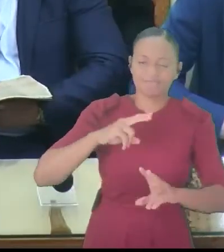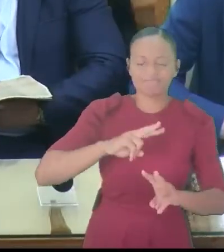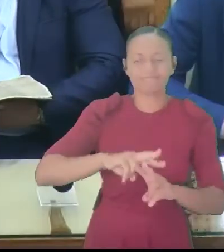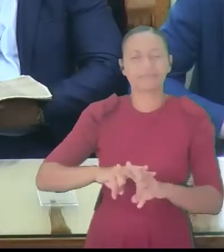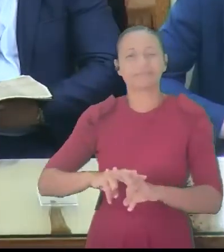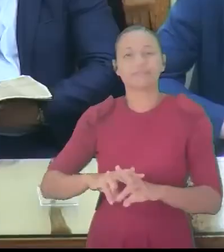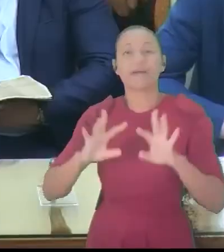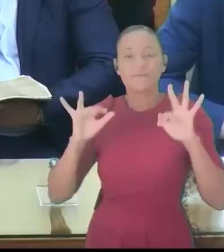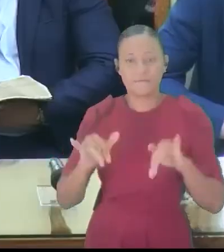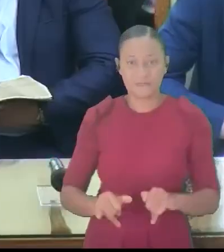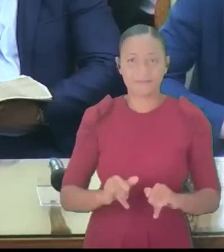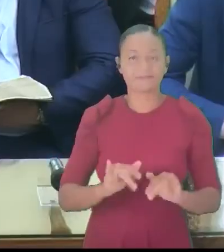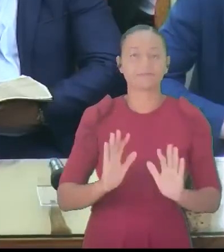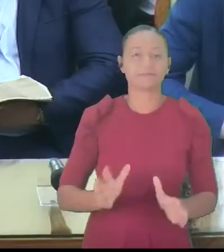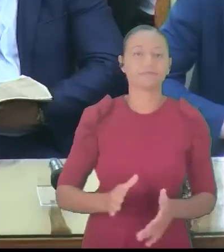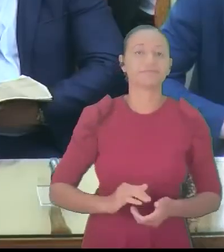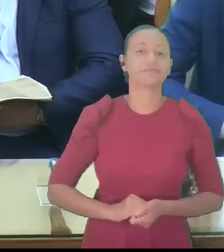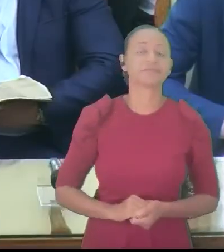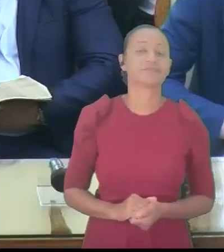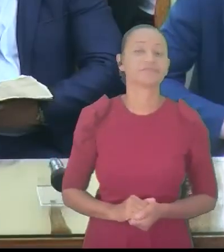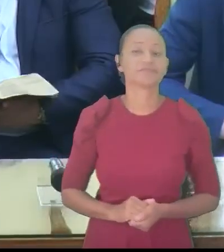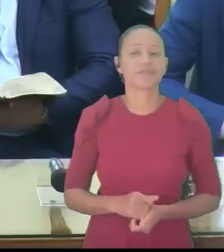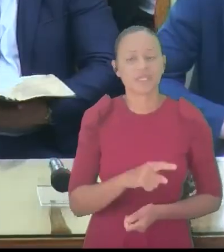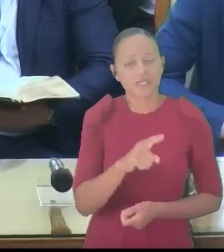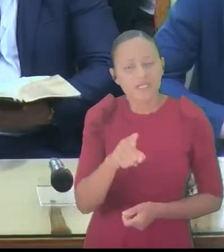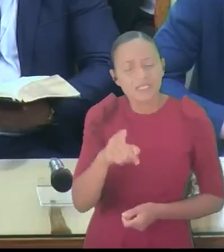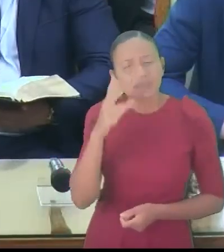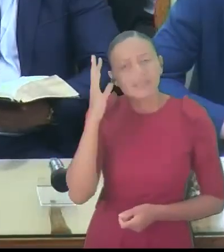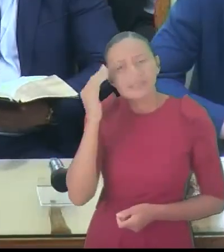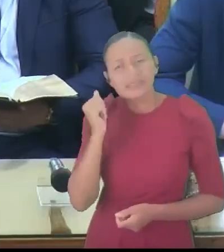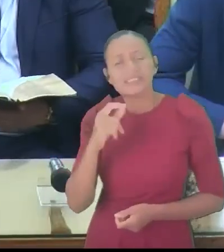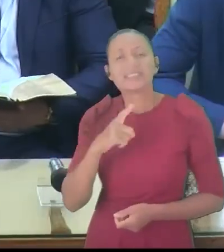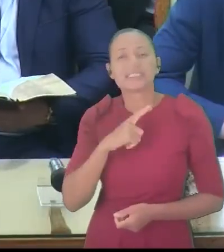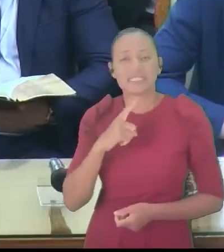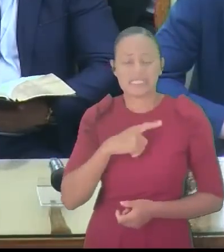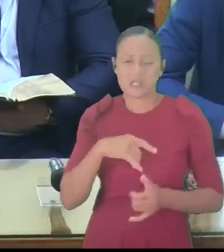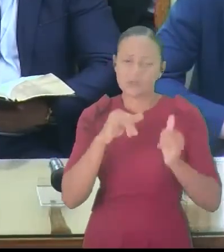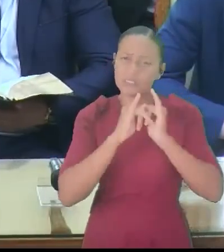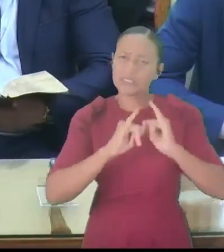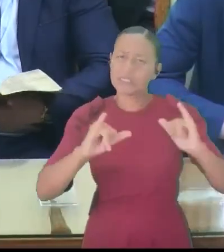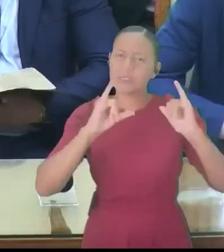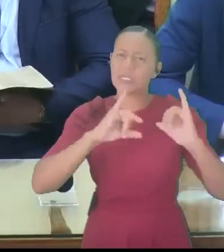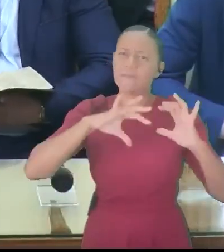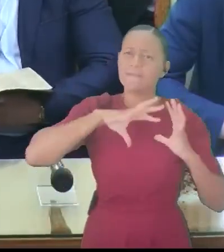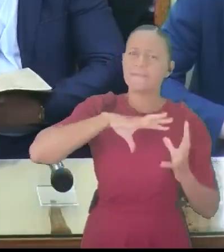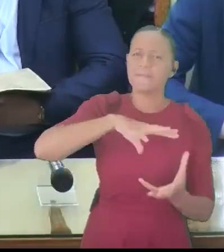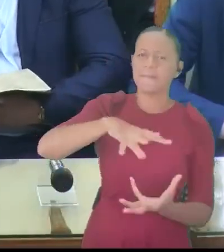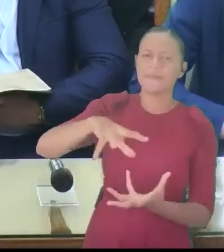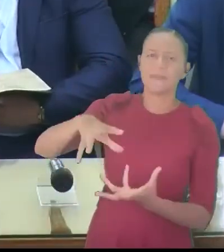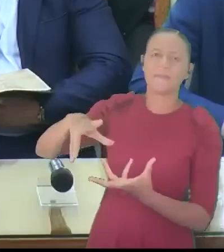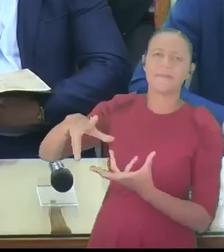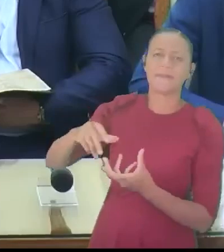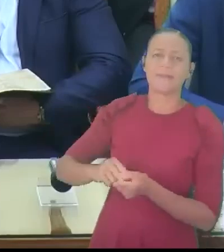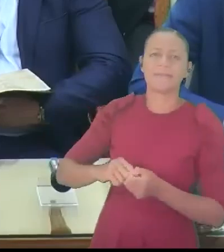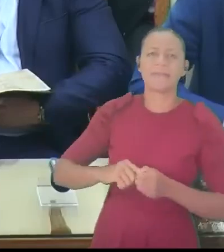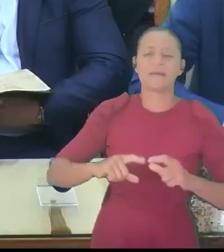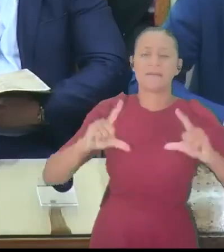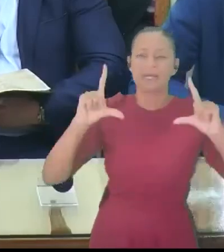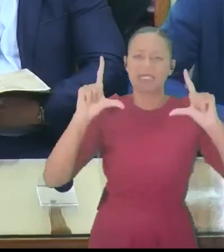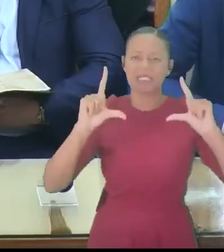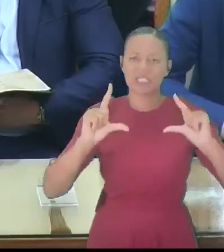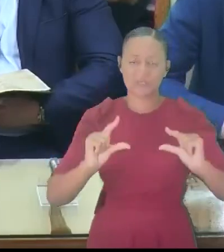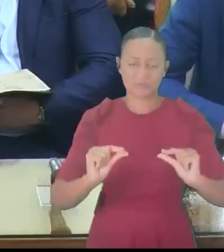Para encerrar, você sabia que está havendo uma campanha mundial para diminuir a